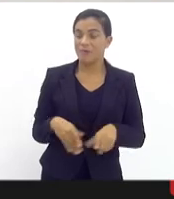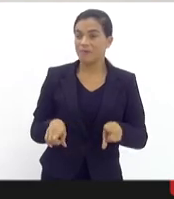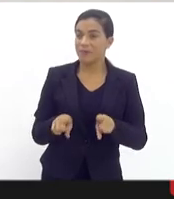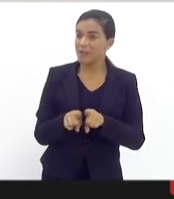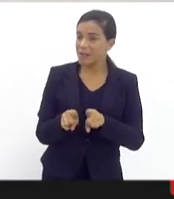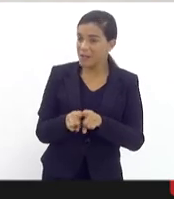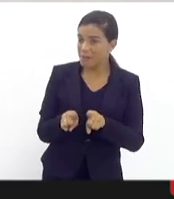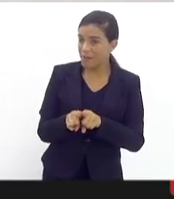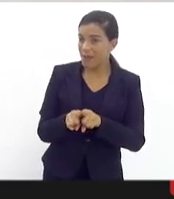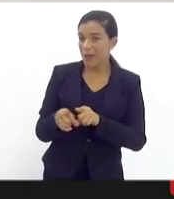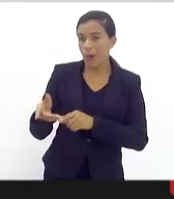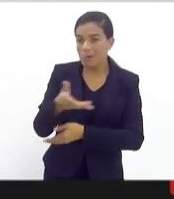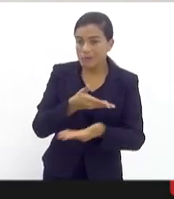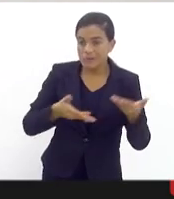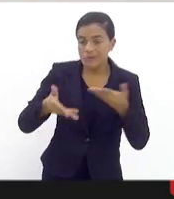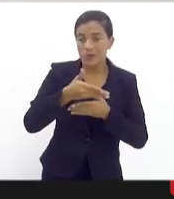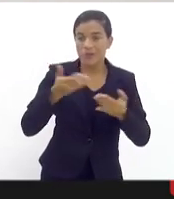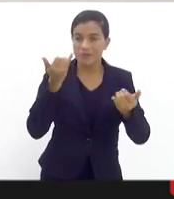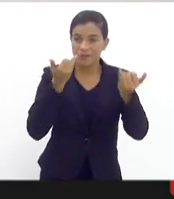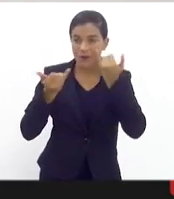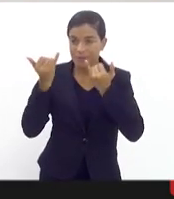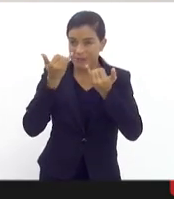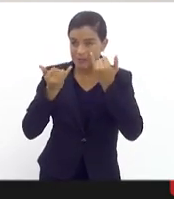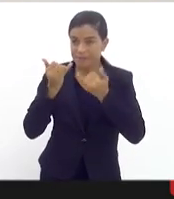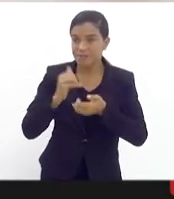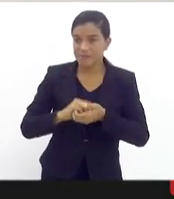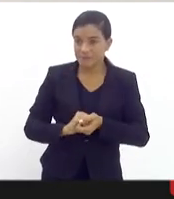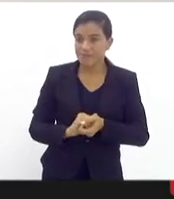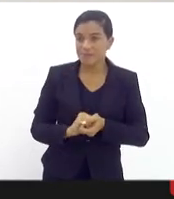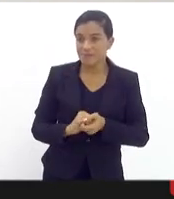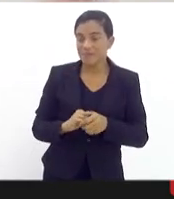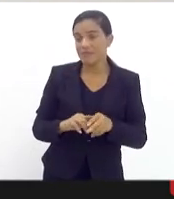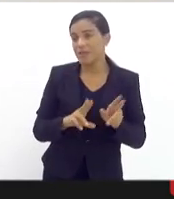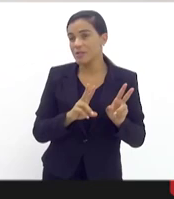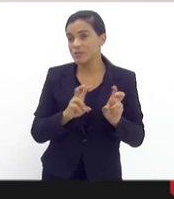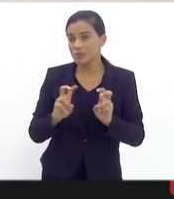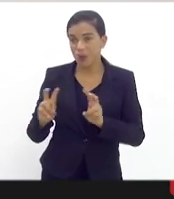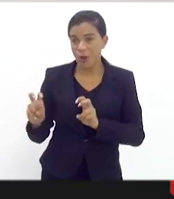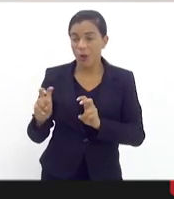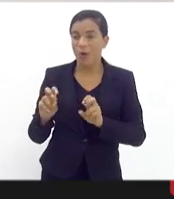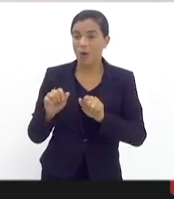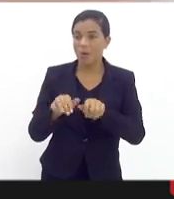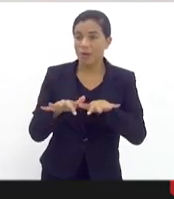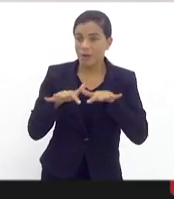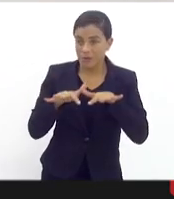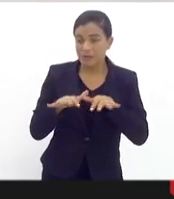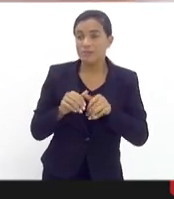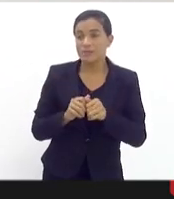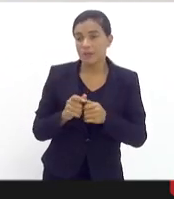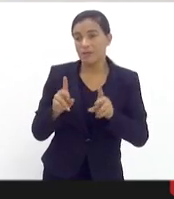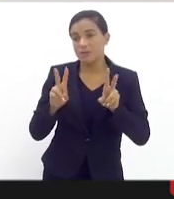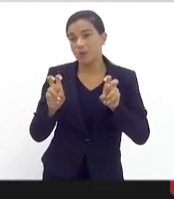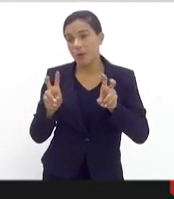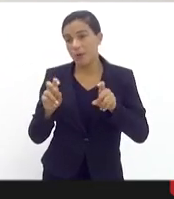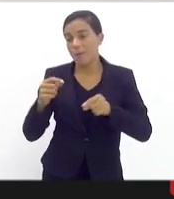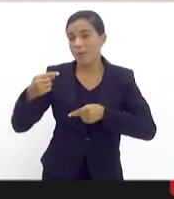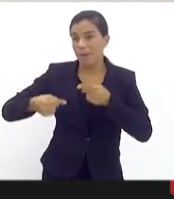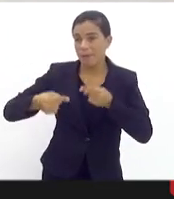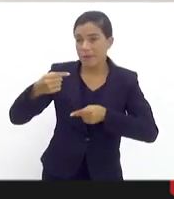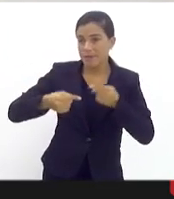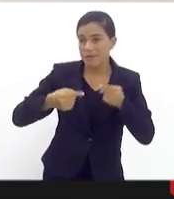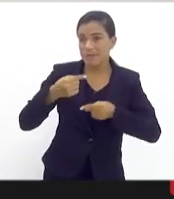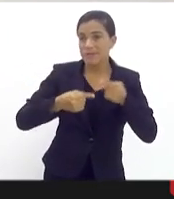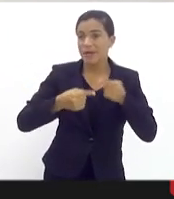do meio como circula as informações, o controle de alguns veículos em relação à audiência, ao conteúdo, à publicidade, né? Ele